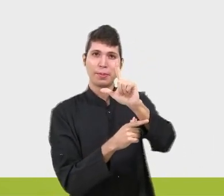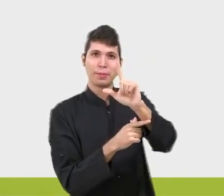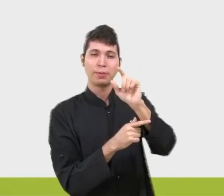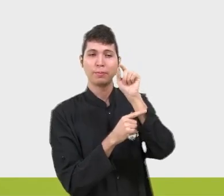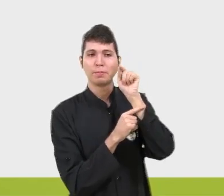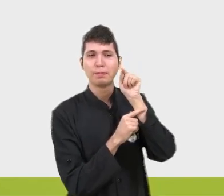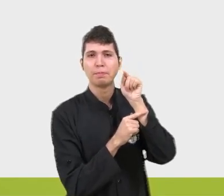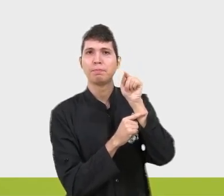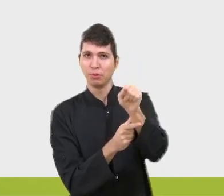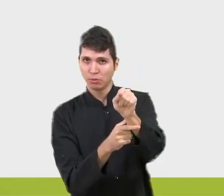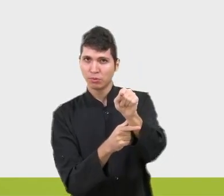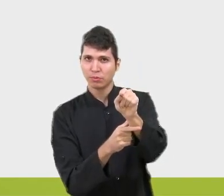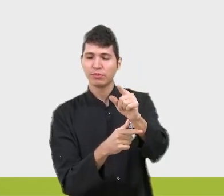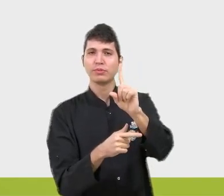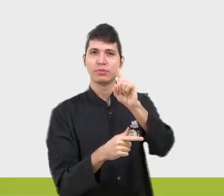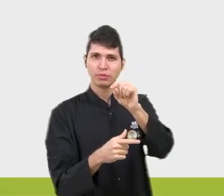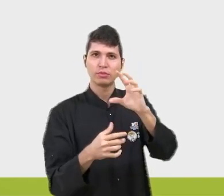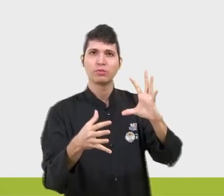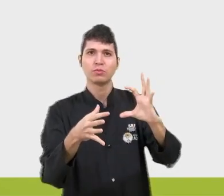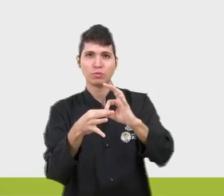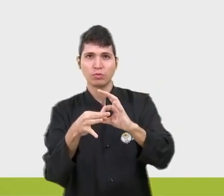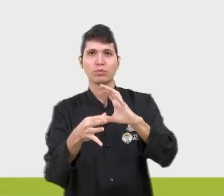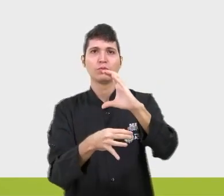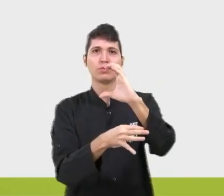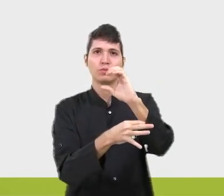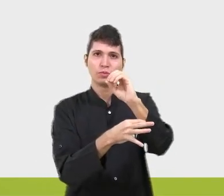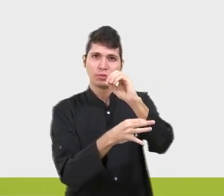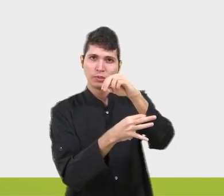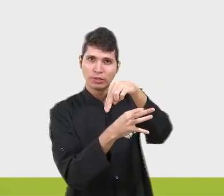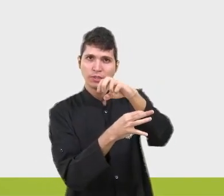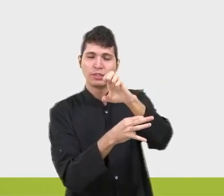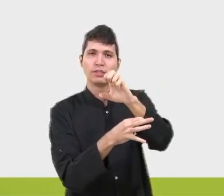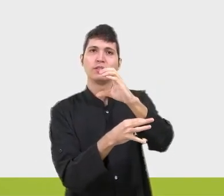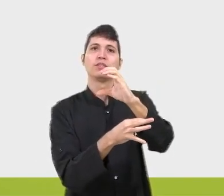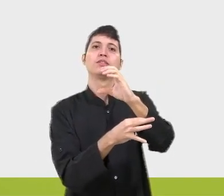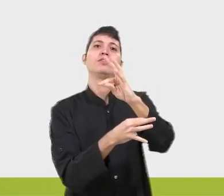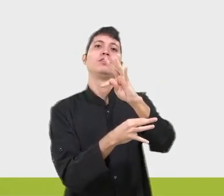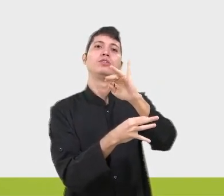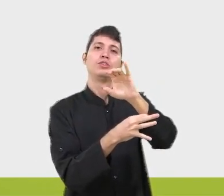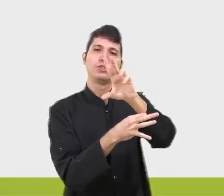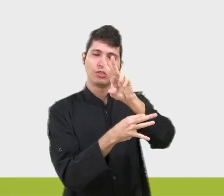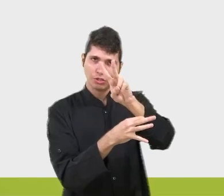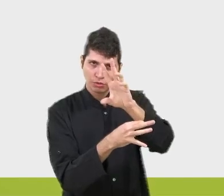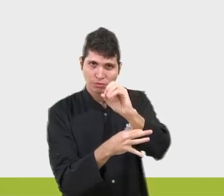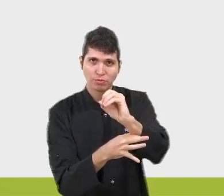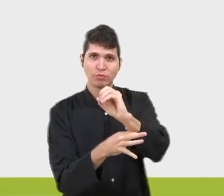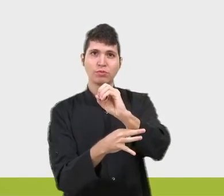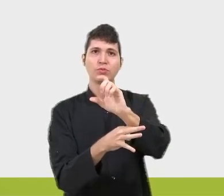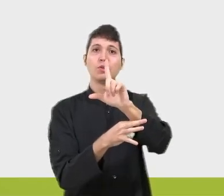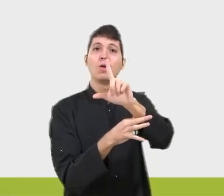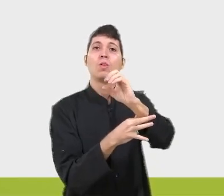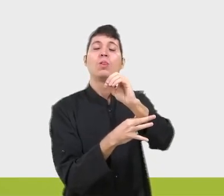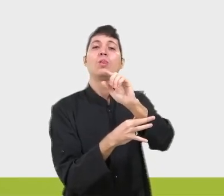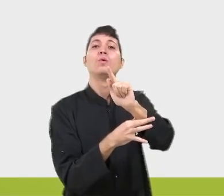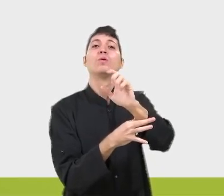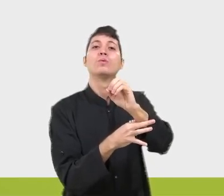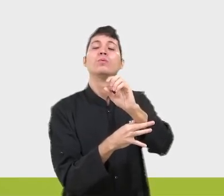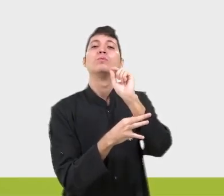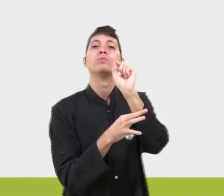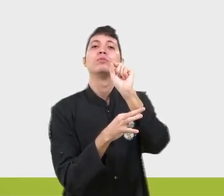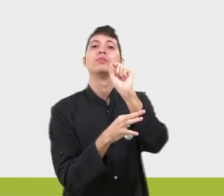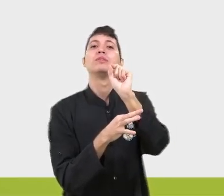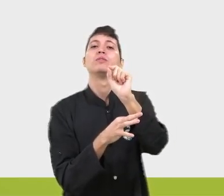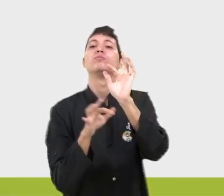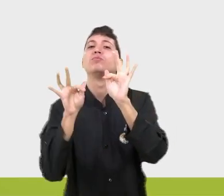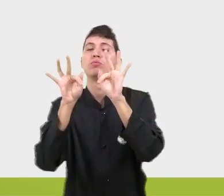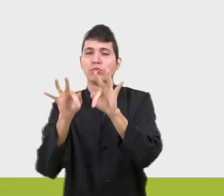gente, conectivo. Logo, ela faz uma relação com o que foi dito anteriormente. Logo é o quê? Uma conclusão.